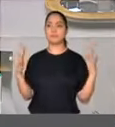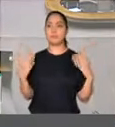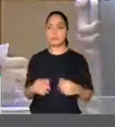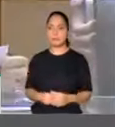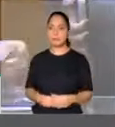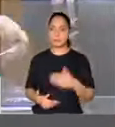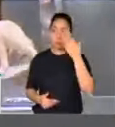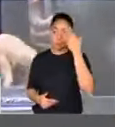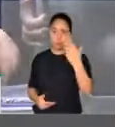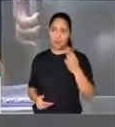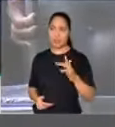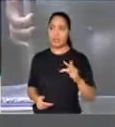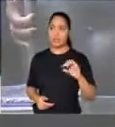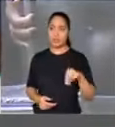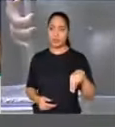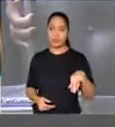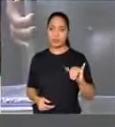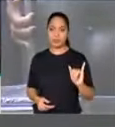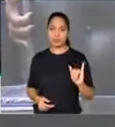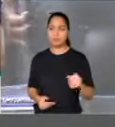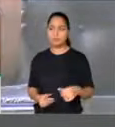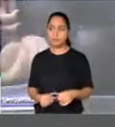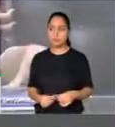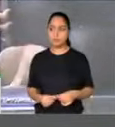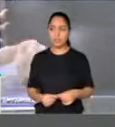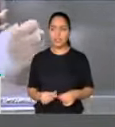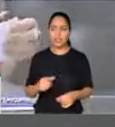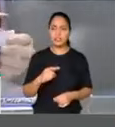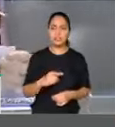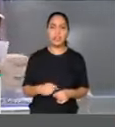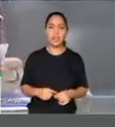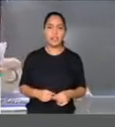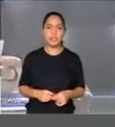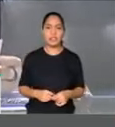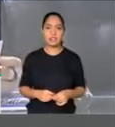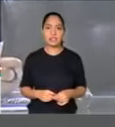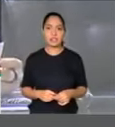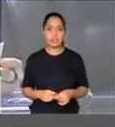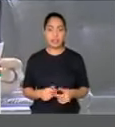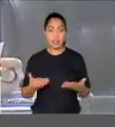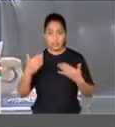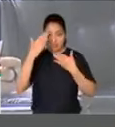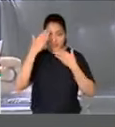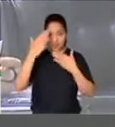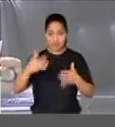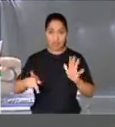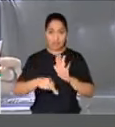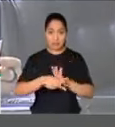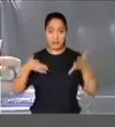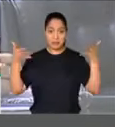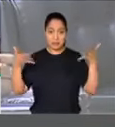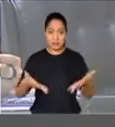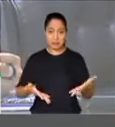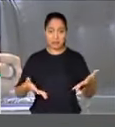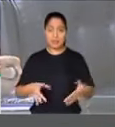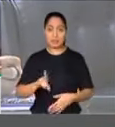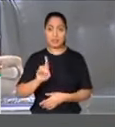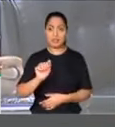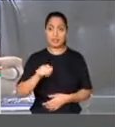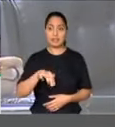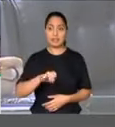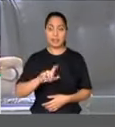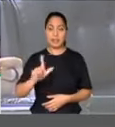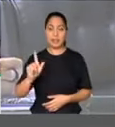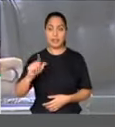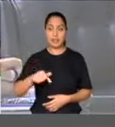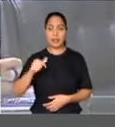Obrigado, Tony. Eu queria agradecer a presença da Nara Pinheiro, Reis Aires de Brito,